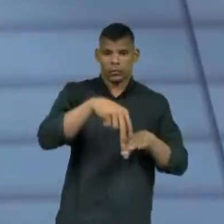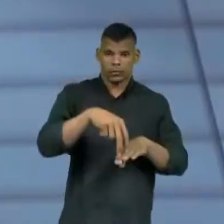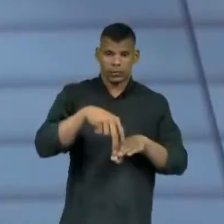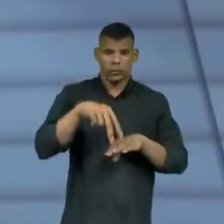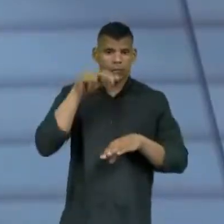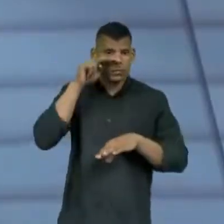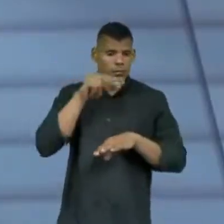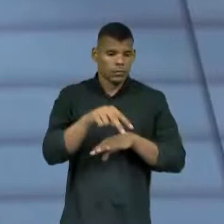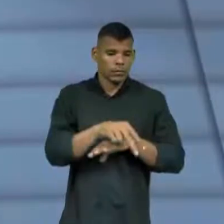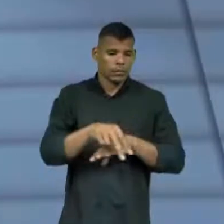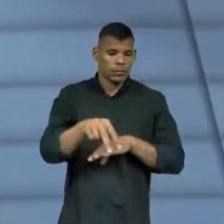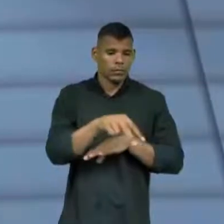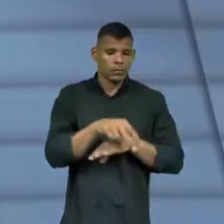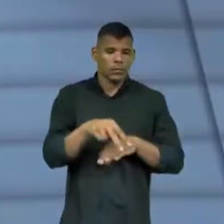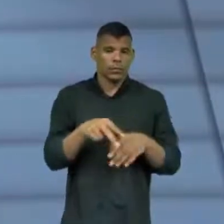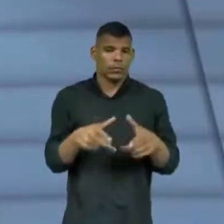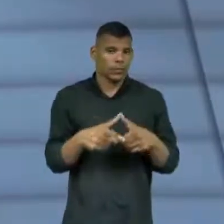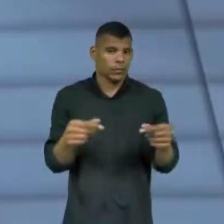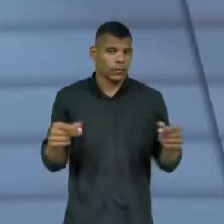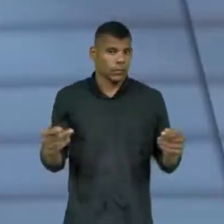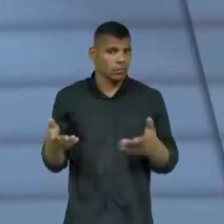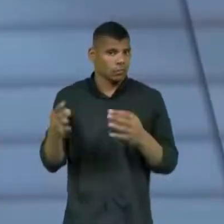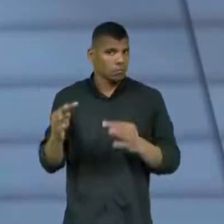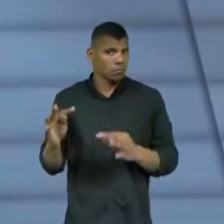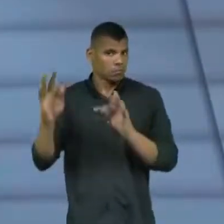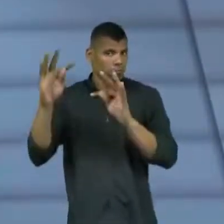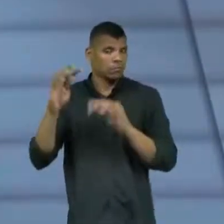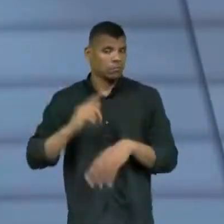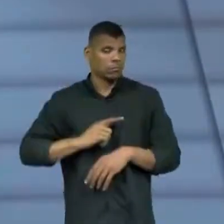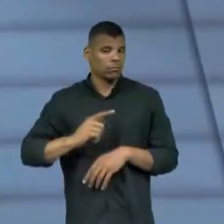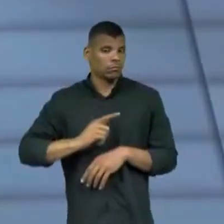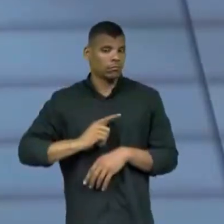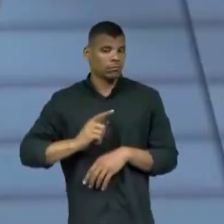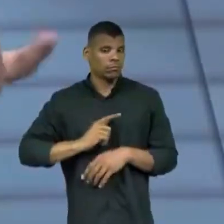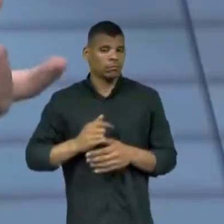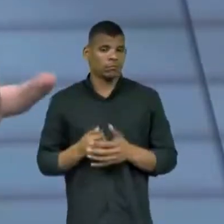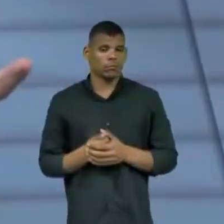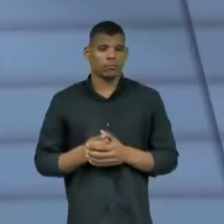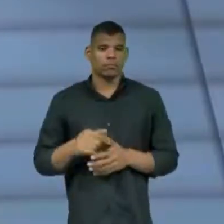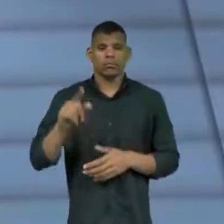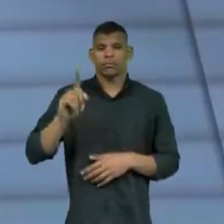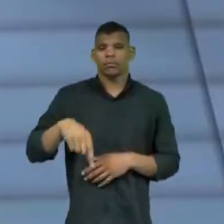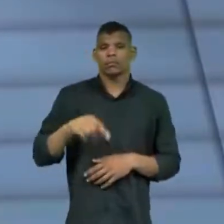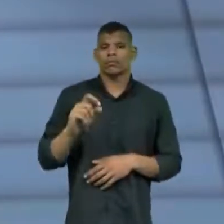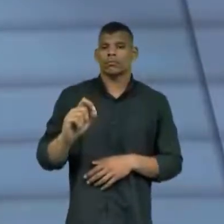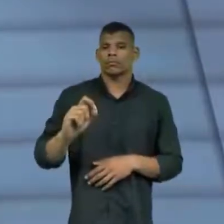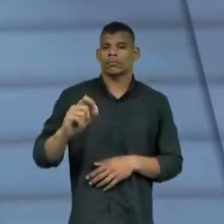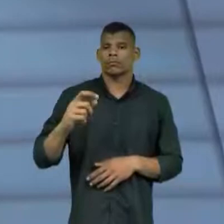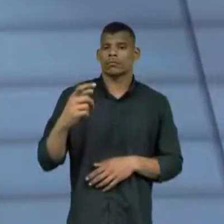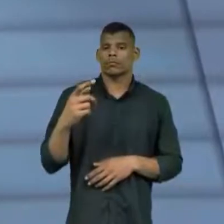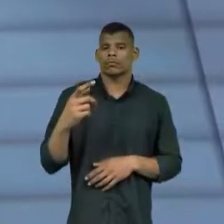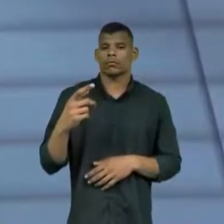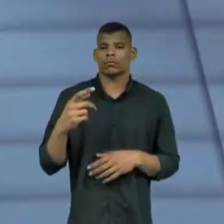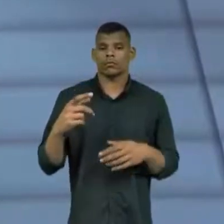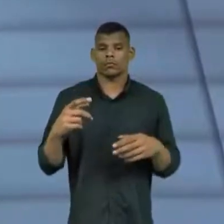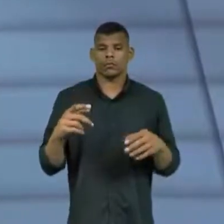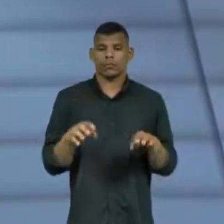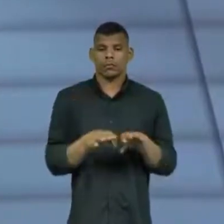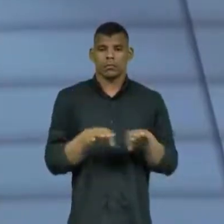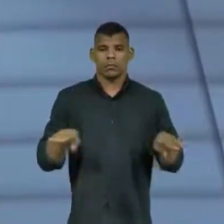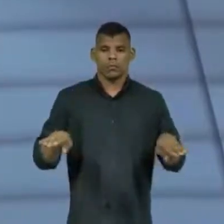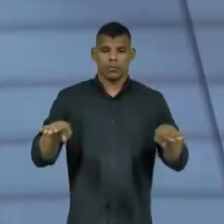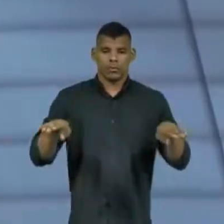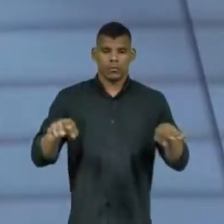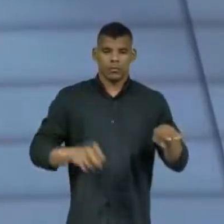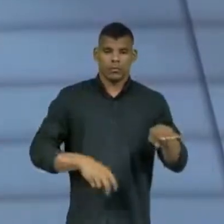Os japoneses já estão nessa. É, já. Os europeus também. Os europeus. E é num porto de pesca, um porto de pescadores. E a gente viu lá o seguinte,